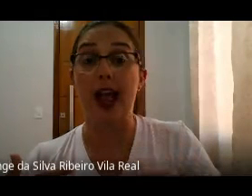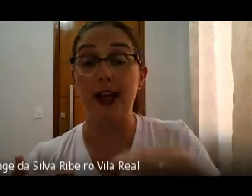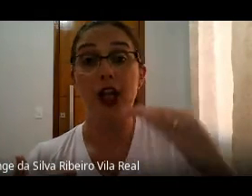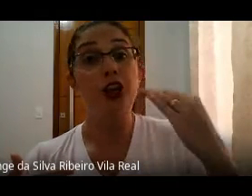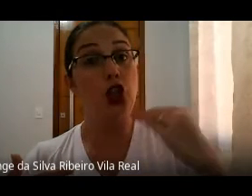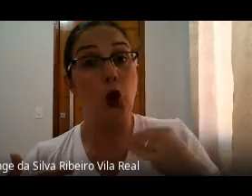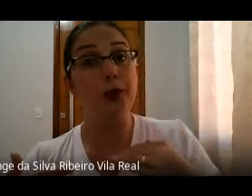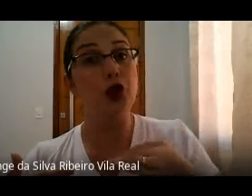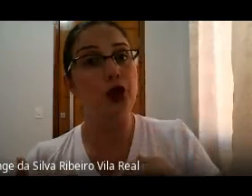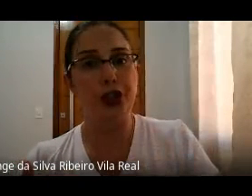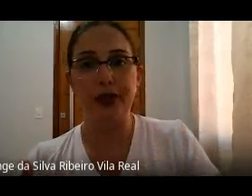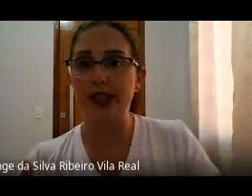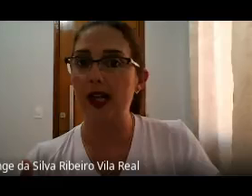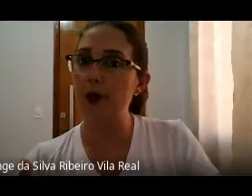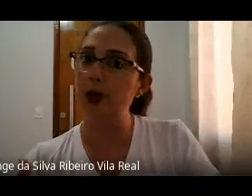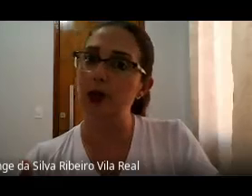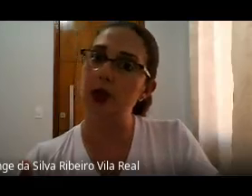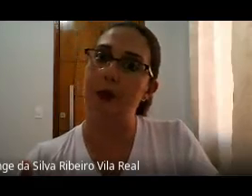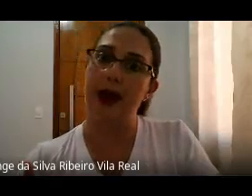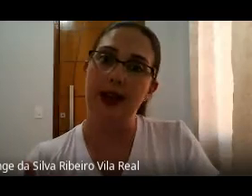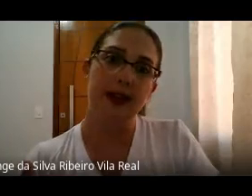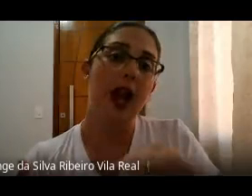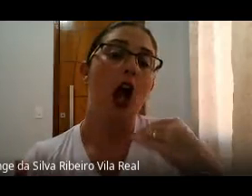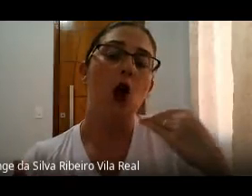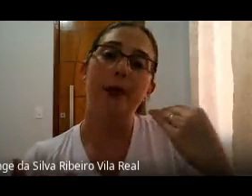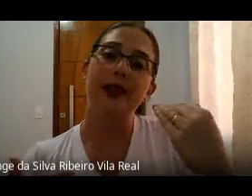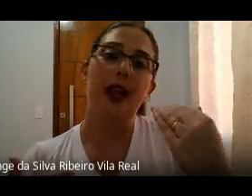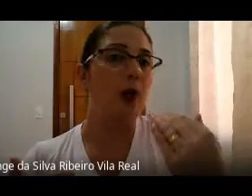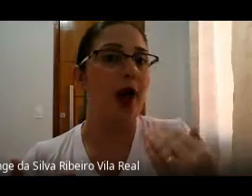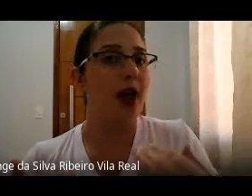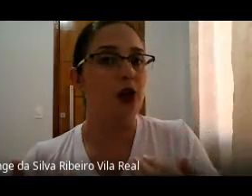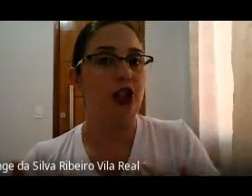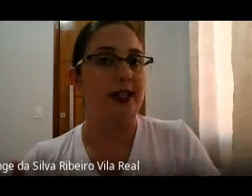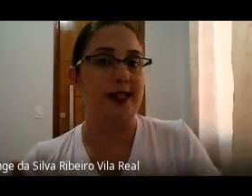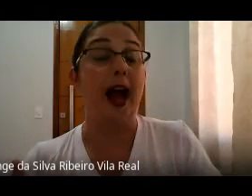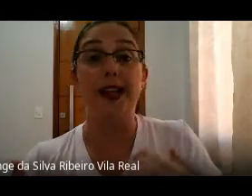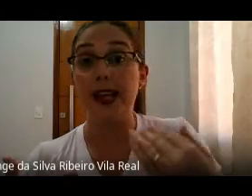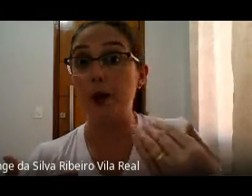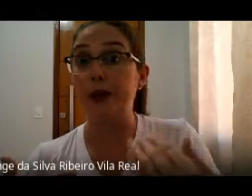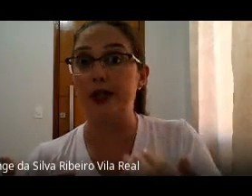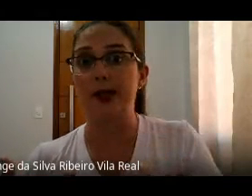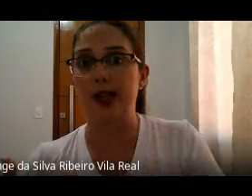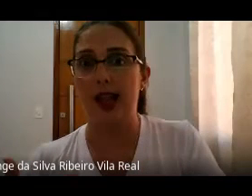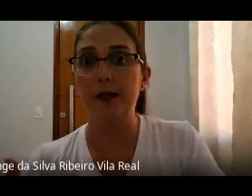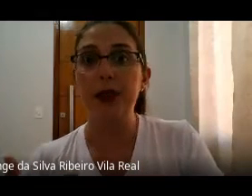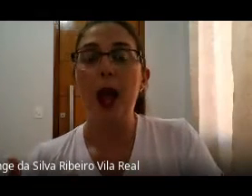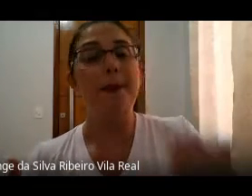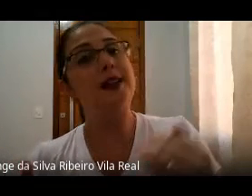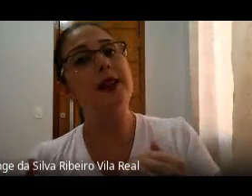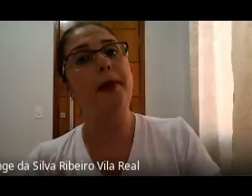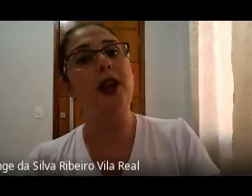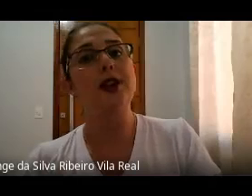essa ideia de como surgiu essa língua no nosso país, como essa língua é utilizada e a importância